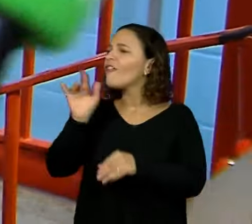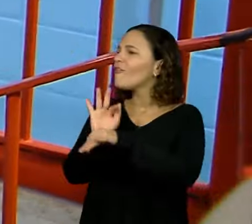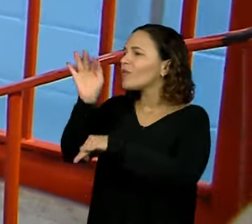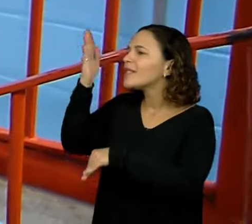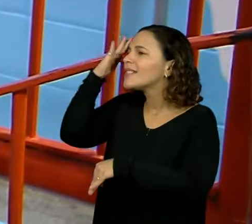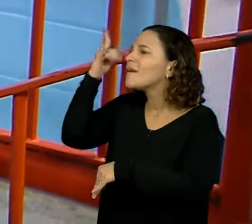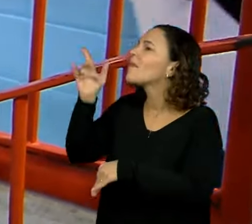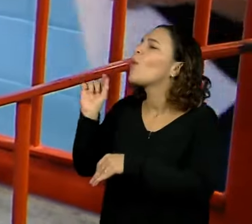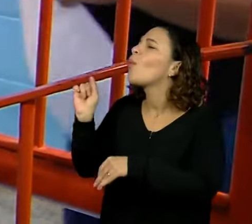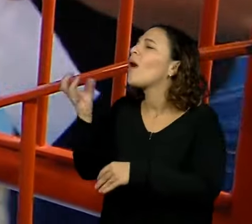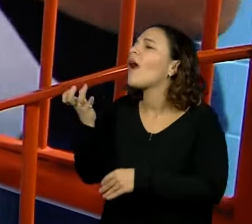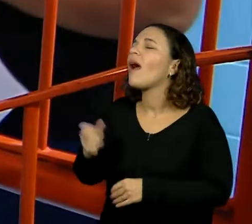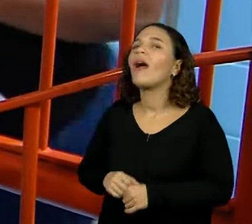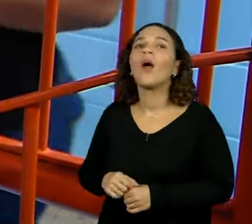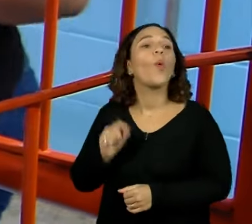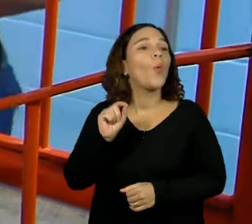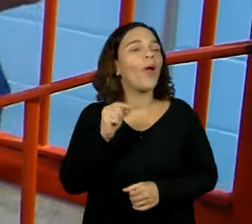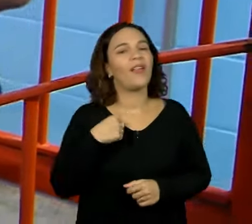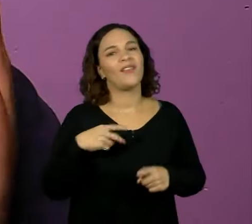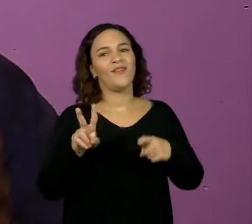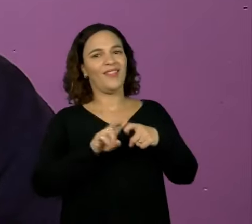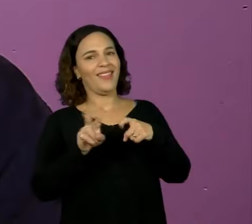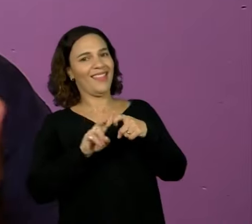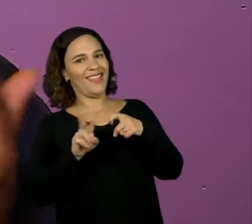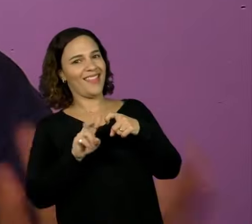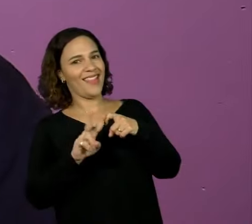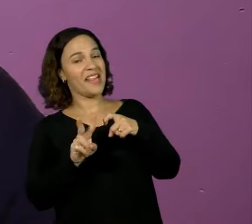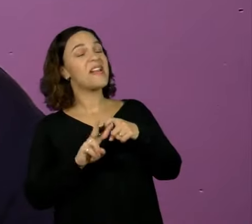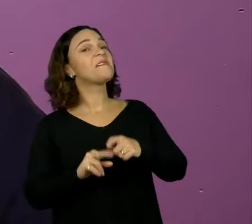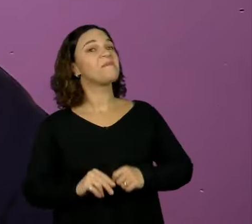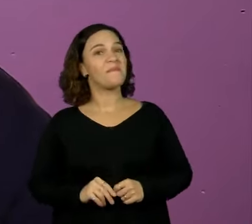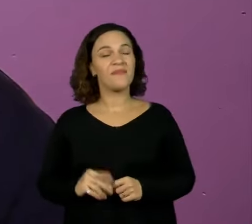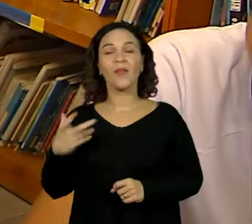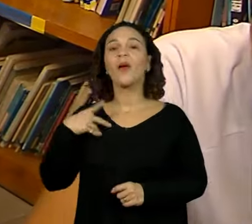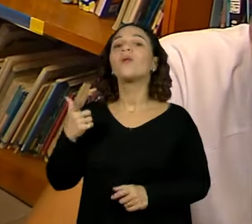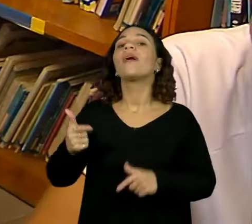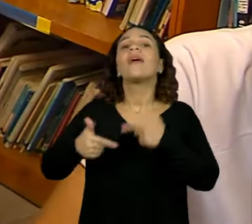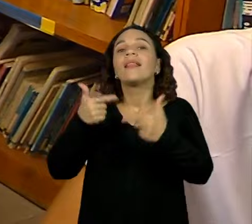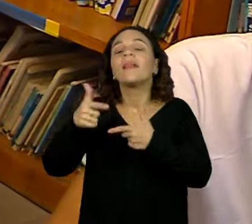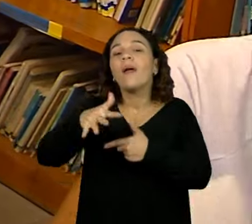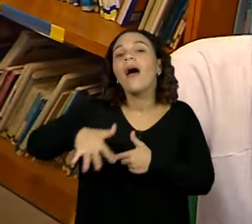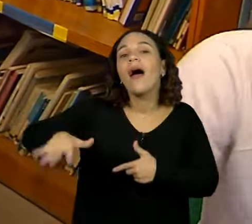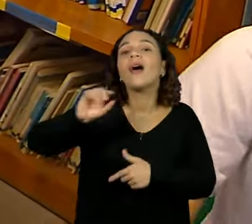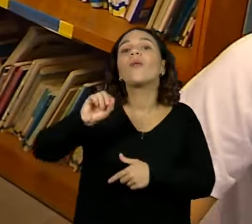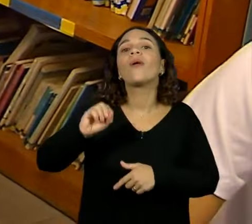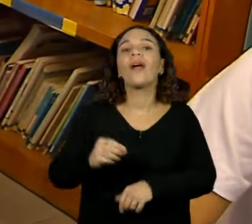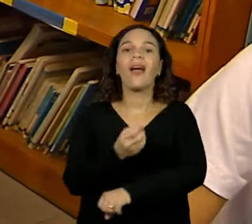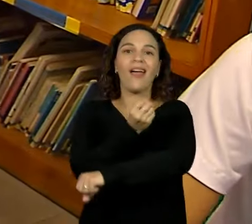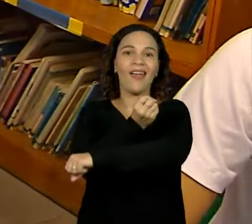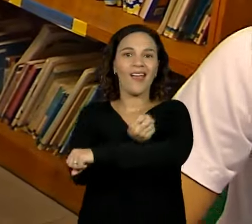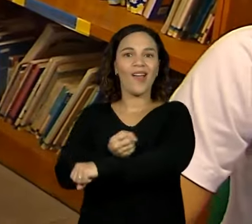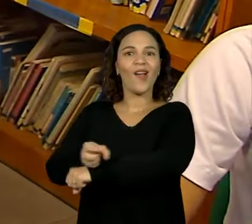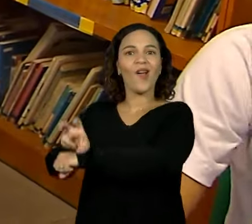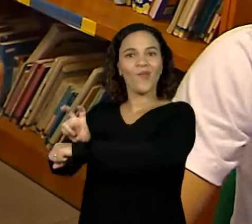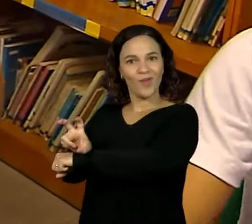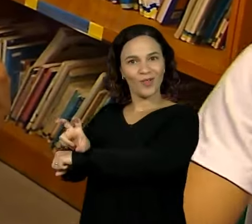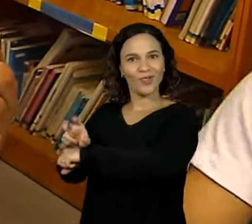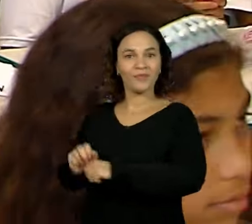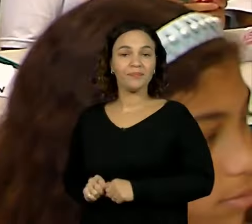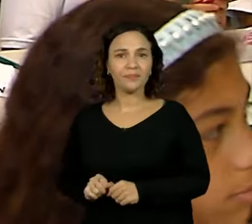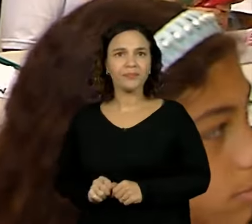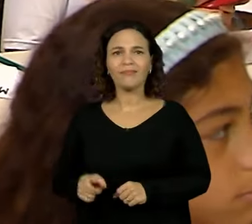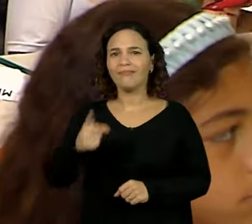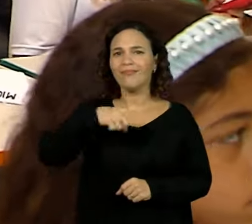quando crescer? Sei. Veterinária. Trabalhar com robótica. Estas alunas, repletas de